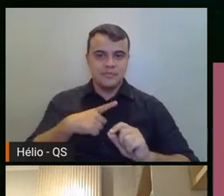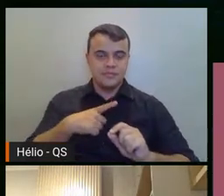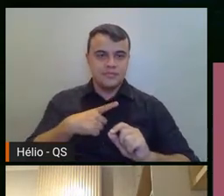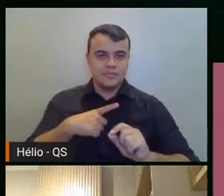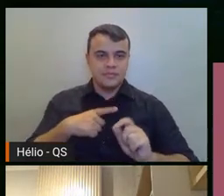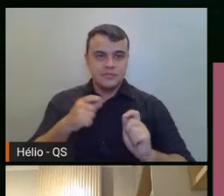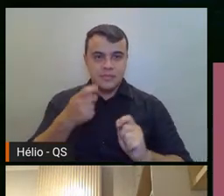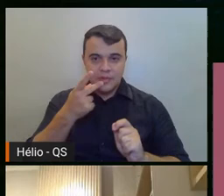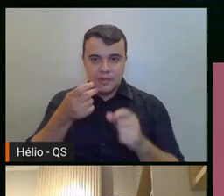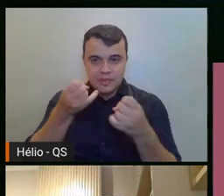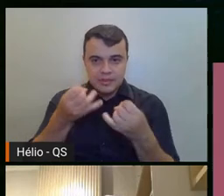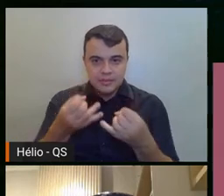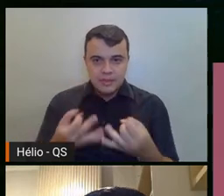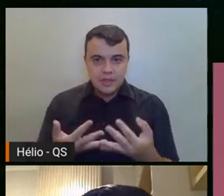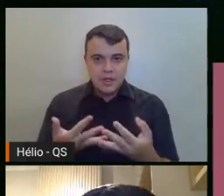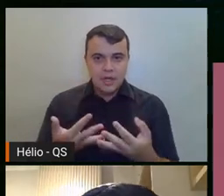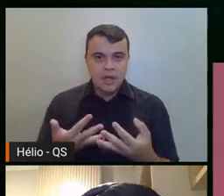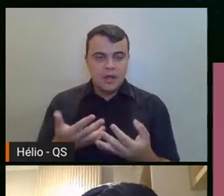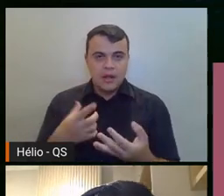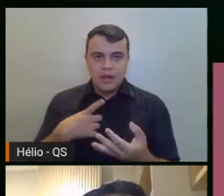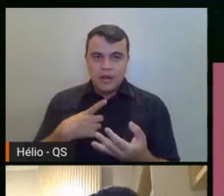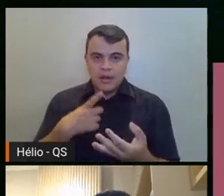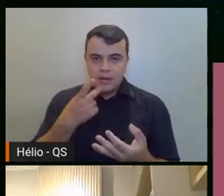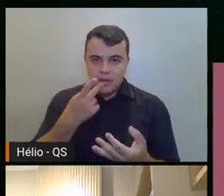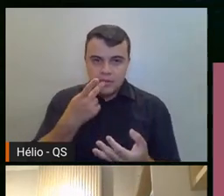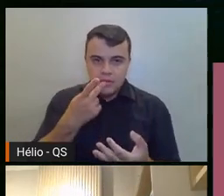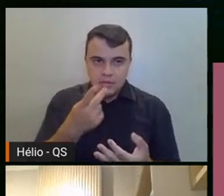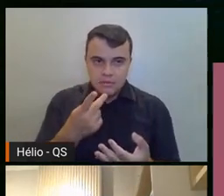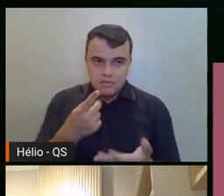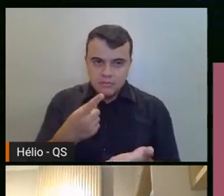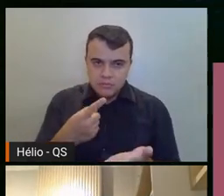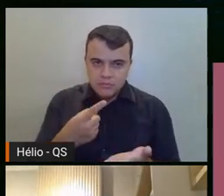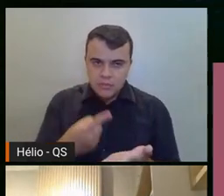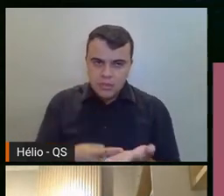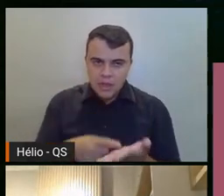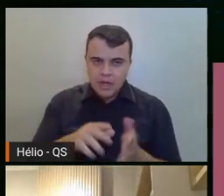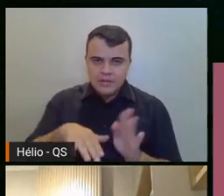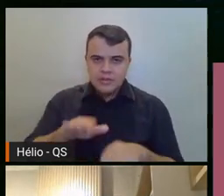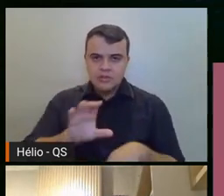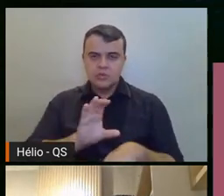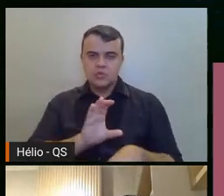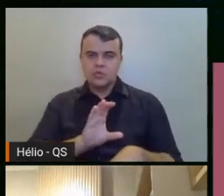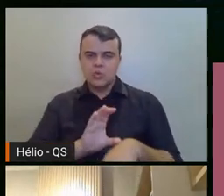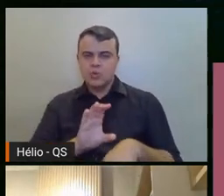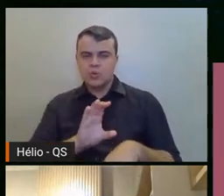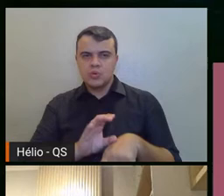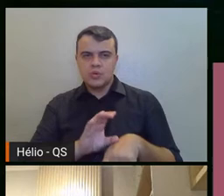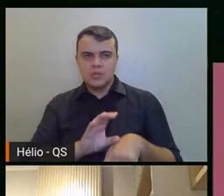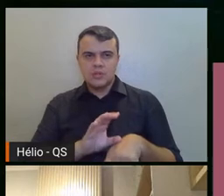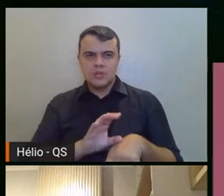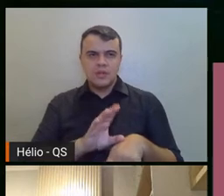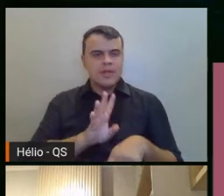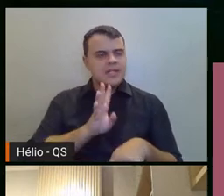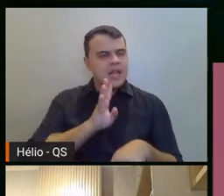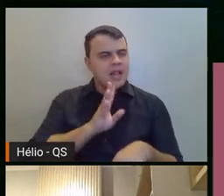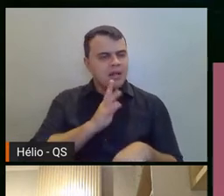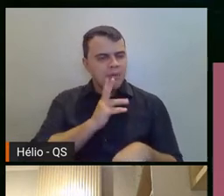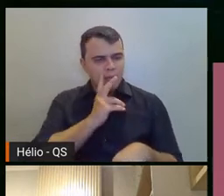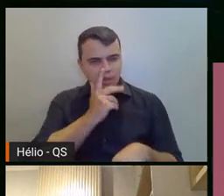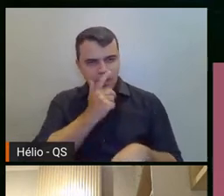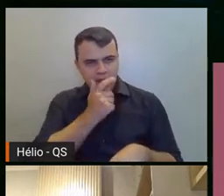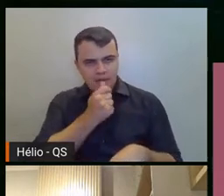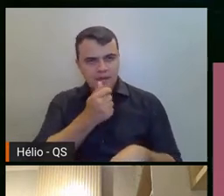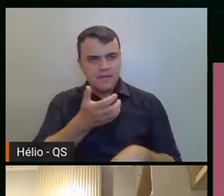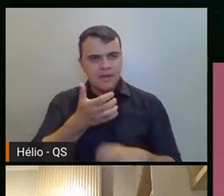te falar já desde já porque eu já sei tudo que vai acontecer aqui vamos chegar o Botequim que você vai achar mais sexy que você vai querer